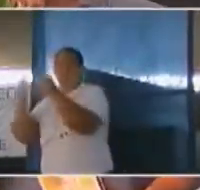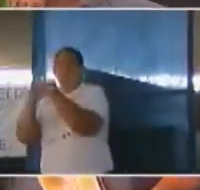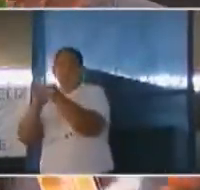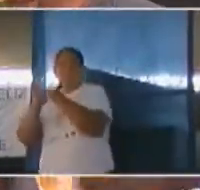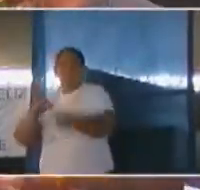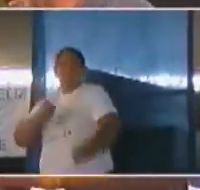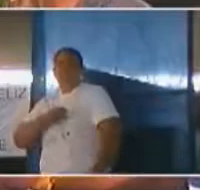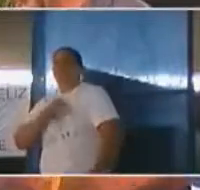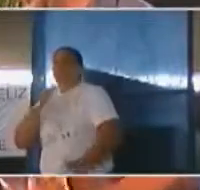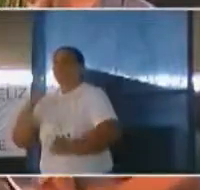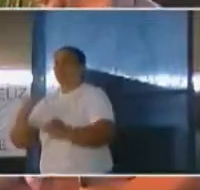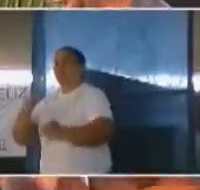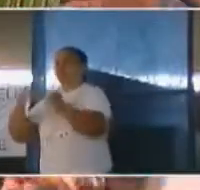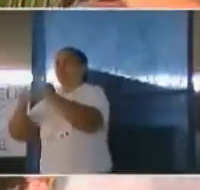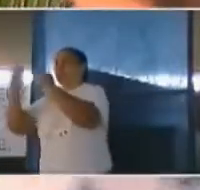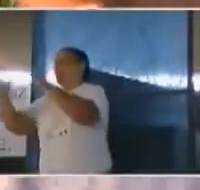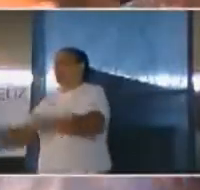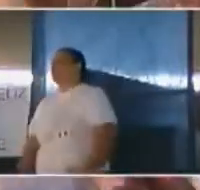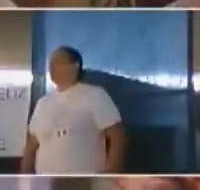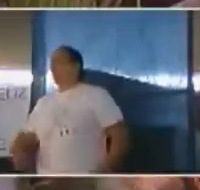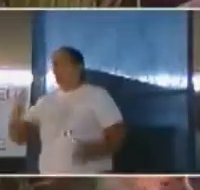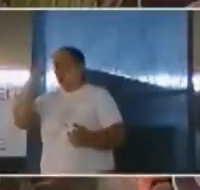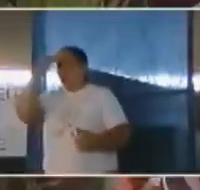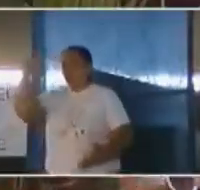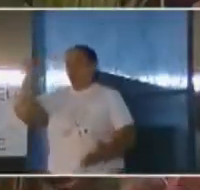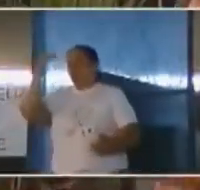obrigado. Por favor.